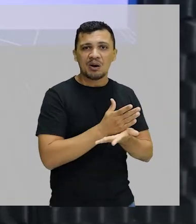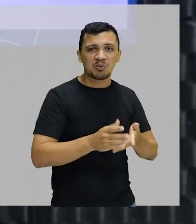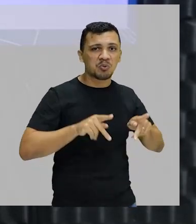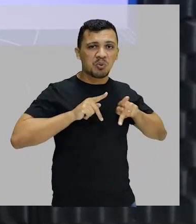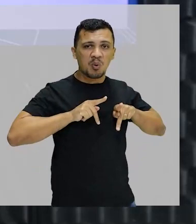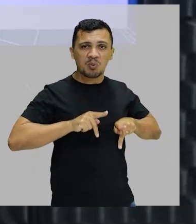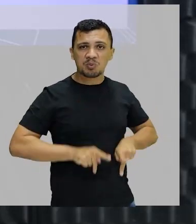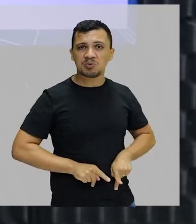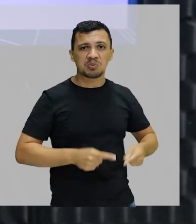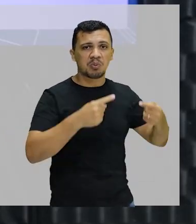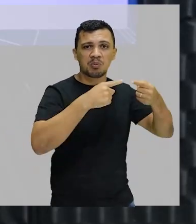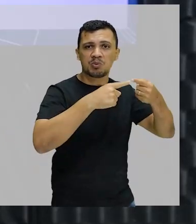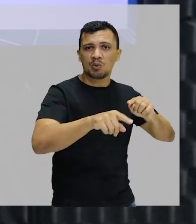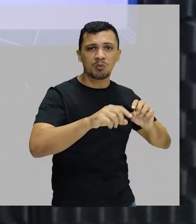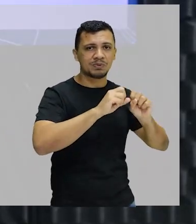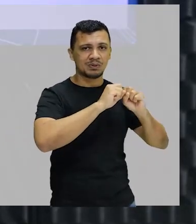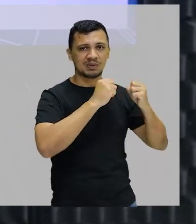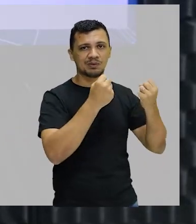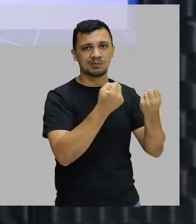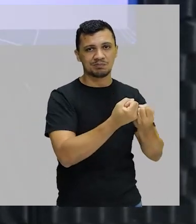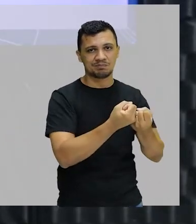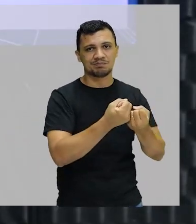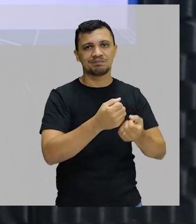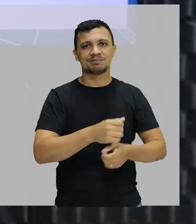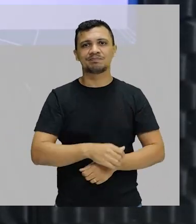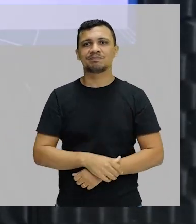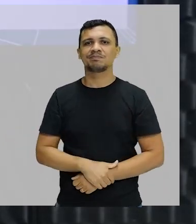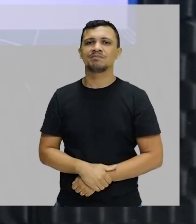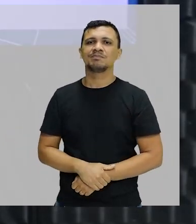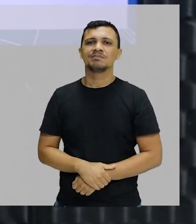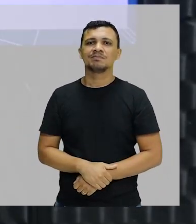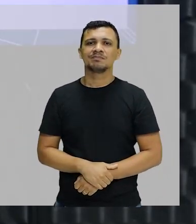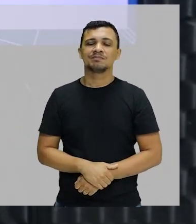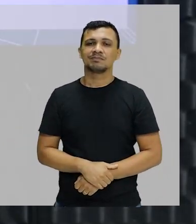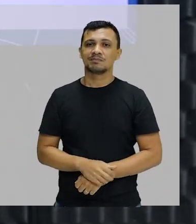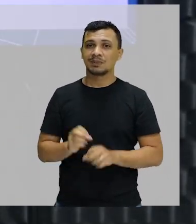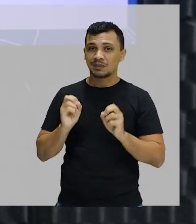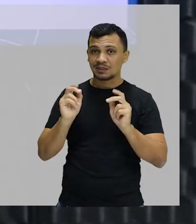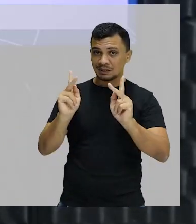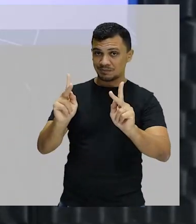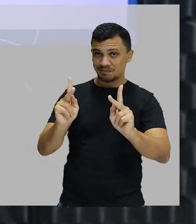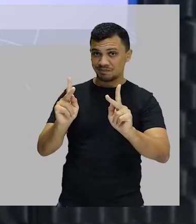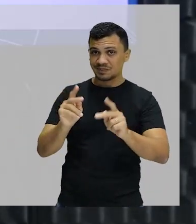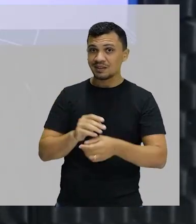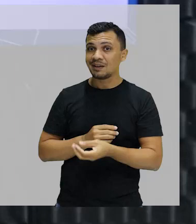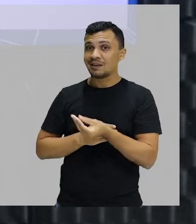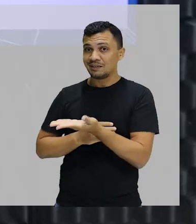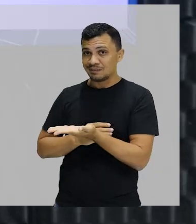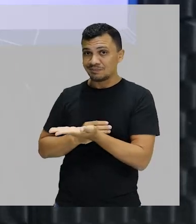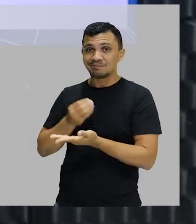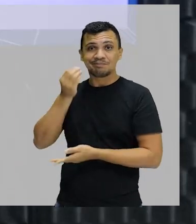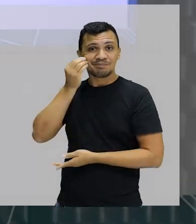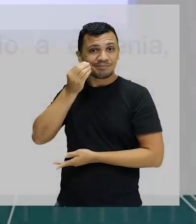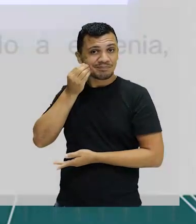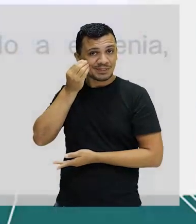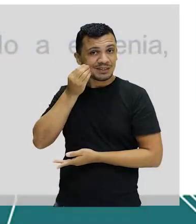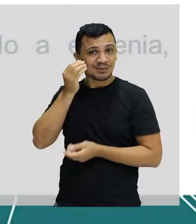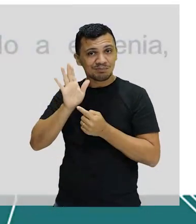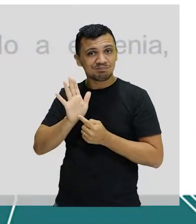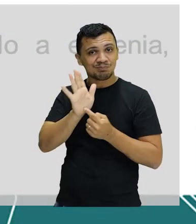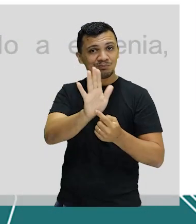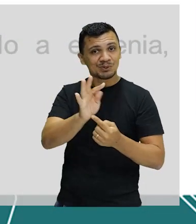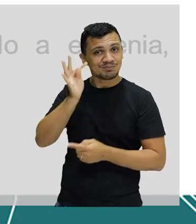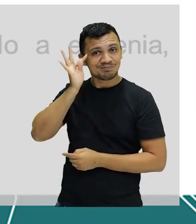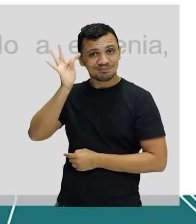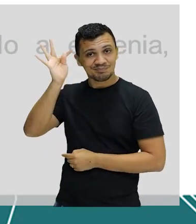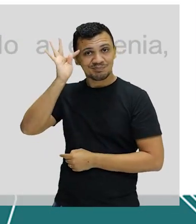ou um comportamento socialmente reprovável, que é a mesma coisa, né? Ok? Então a gente está percebendo que ele está tentando desenhar isso na teoria dele. E